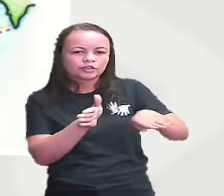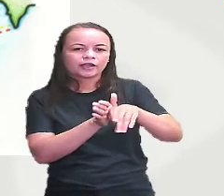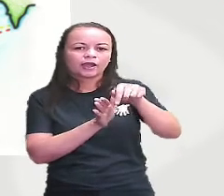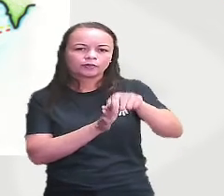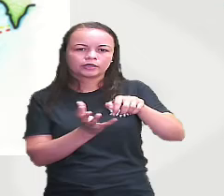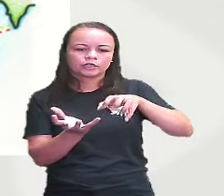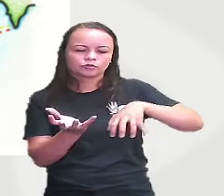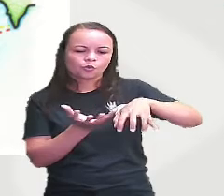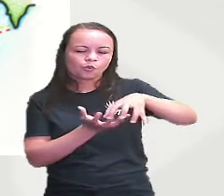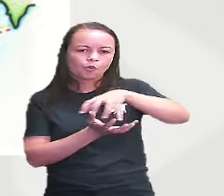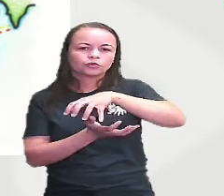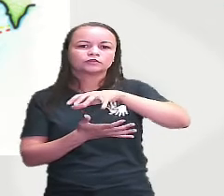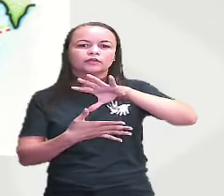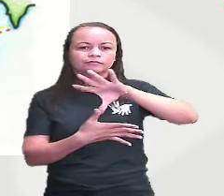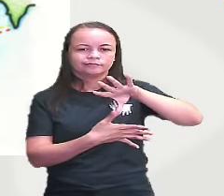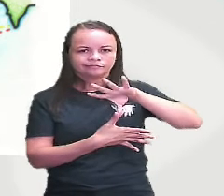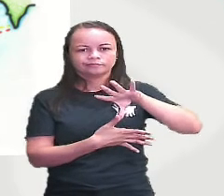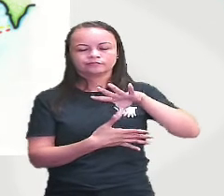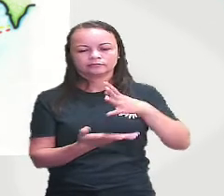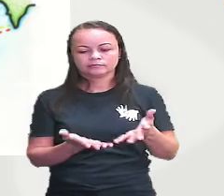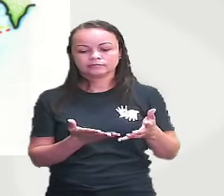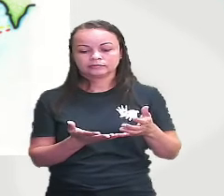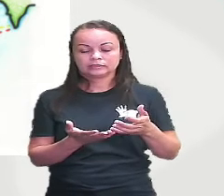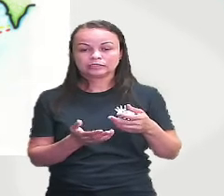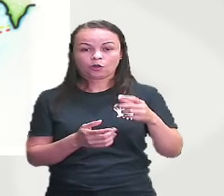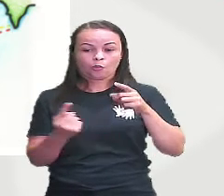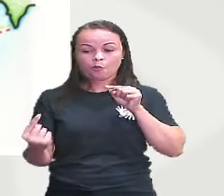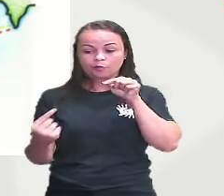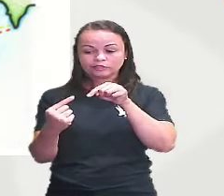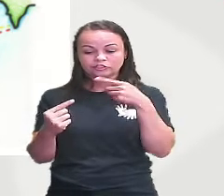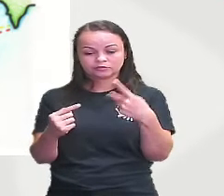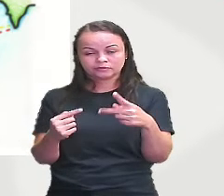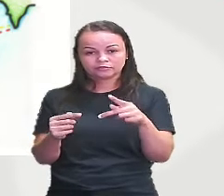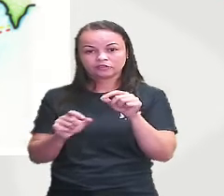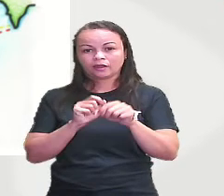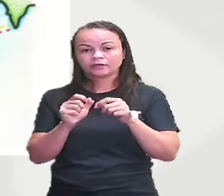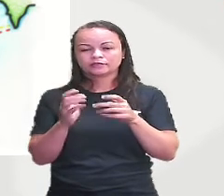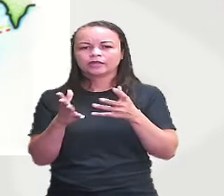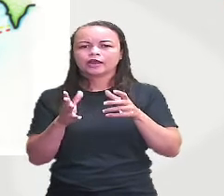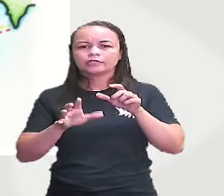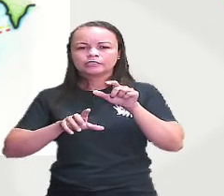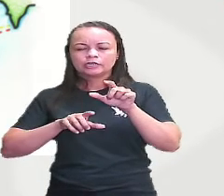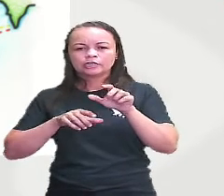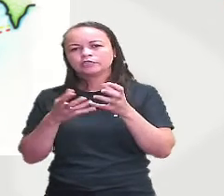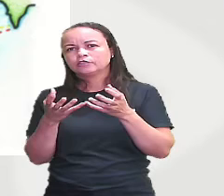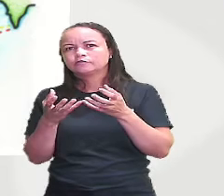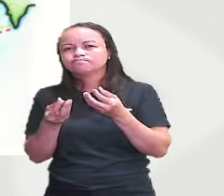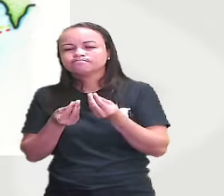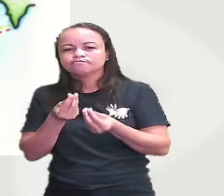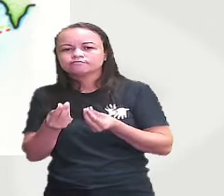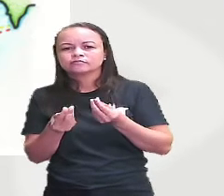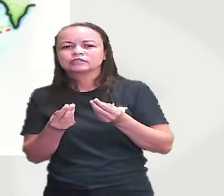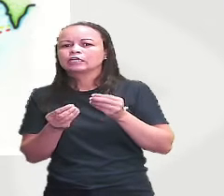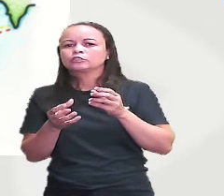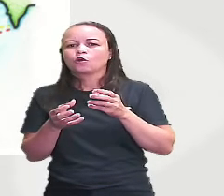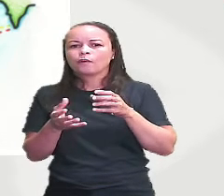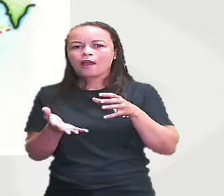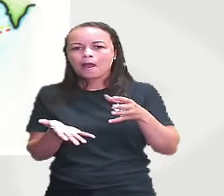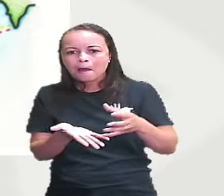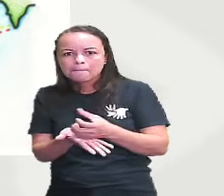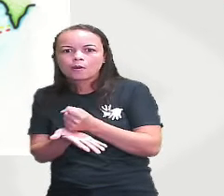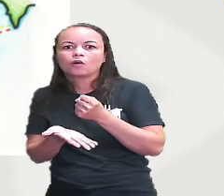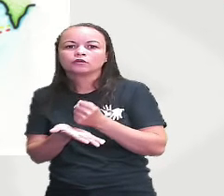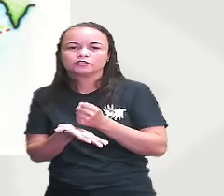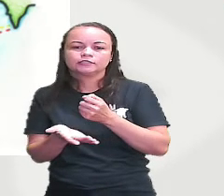quais eram os objetivos dessa expansão? A expansão era de colher, de tomar posse, né?